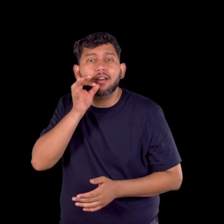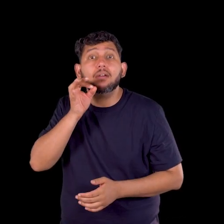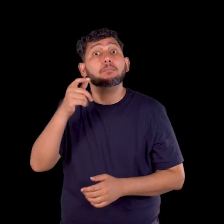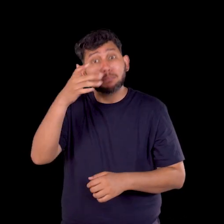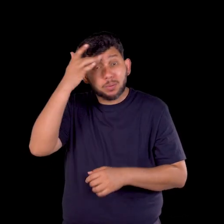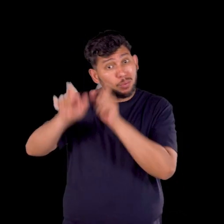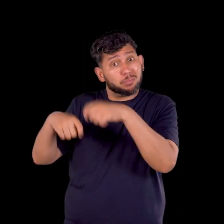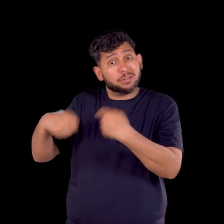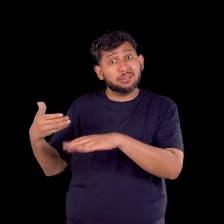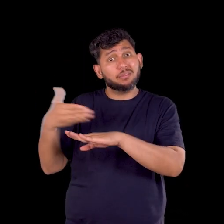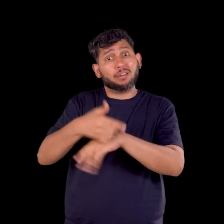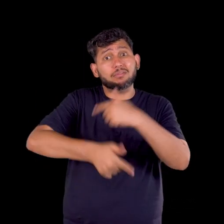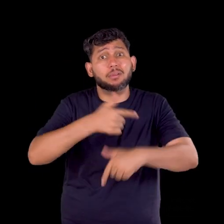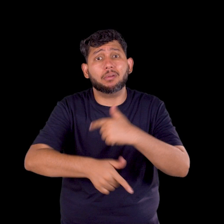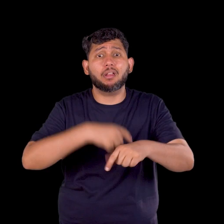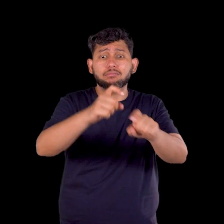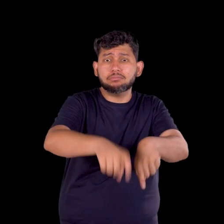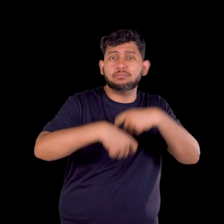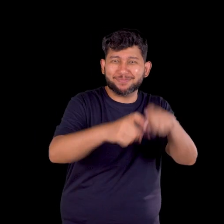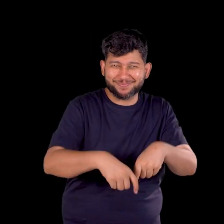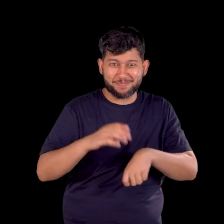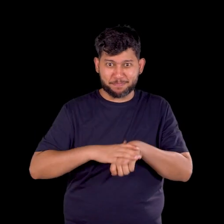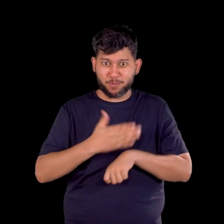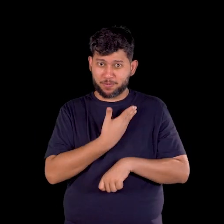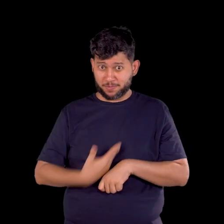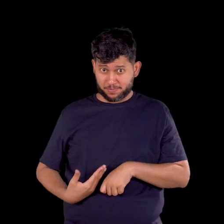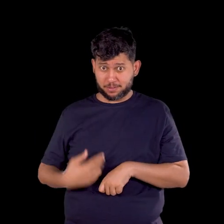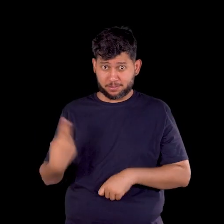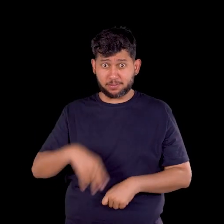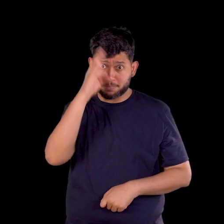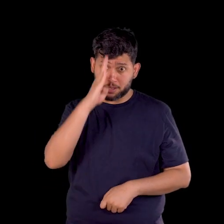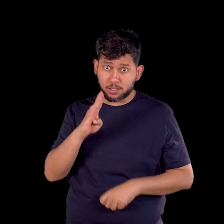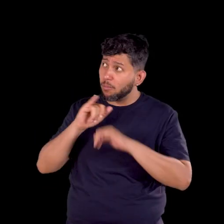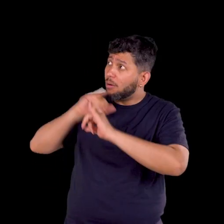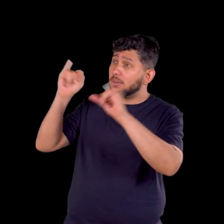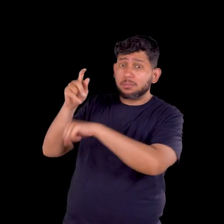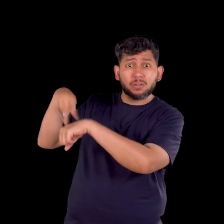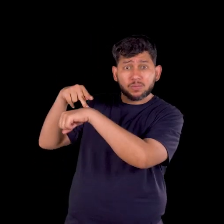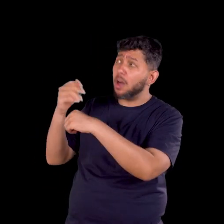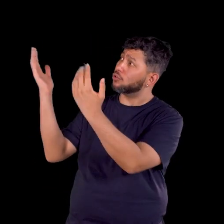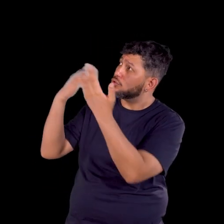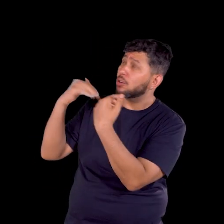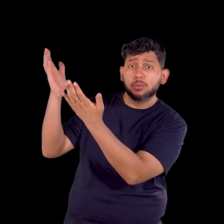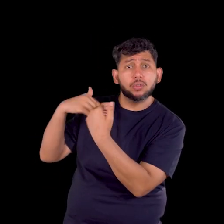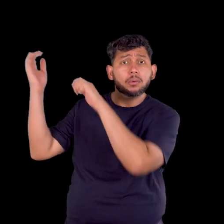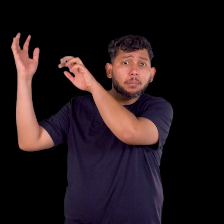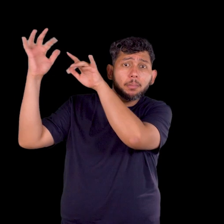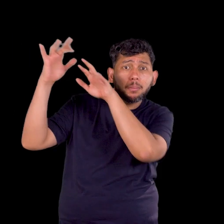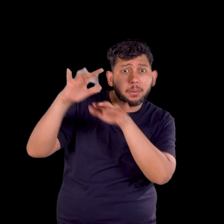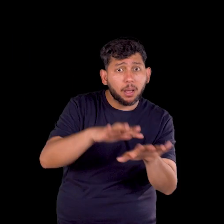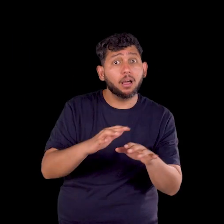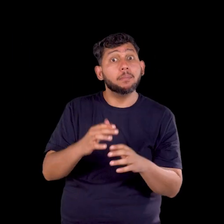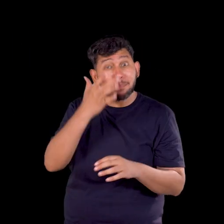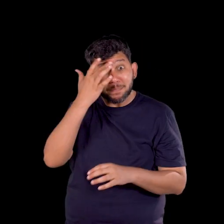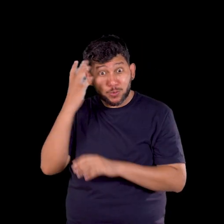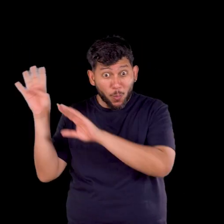muita mão de obra e a política governamental brasileira incentivava essa imigração, inclusive ofertando terras